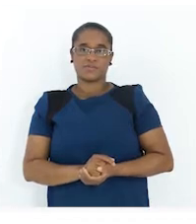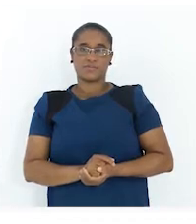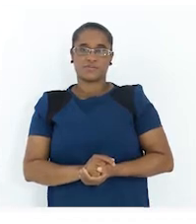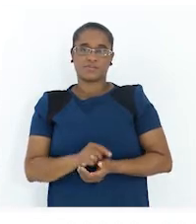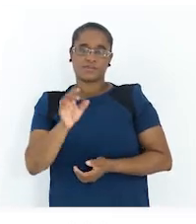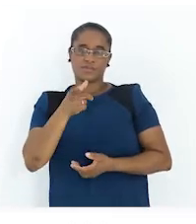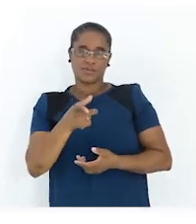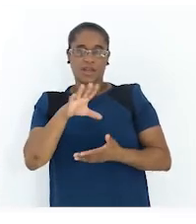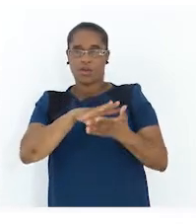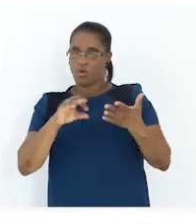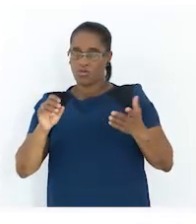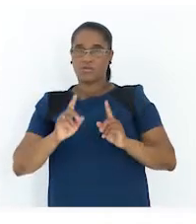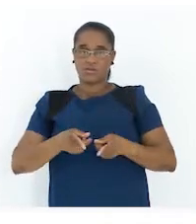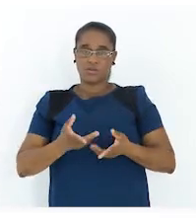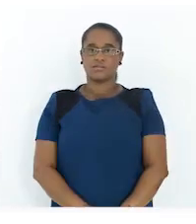Vamos passar.